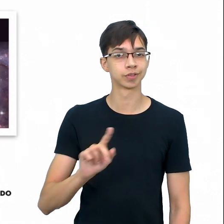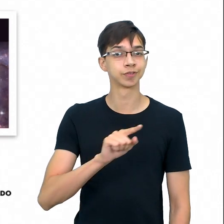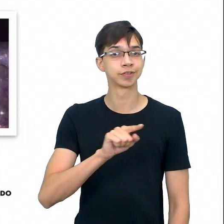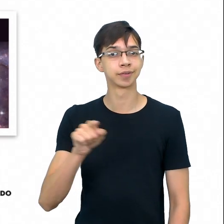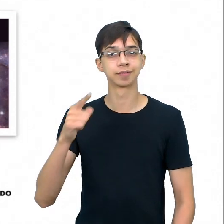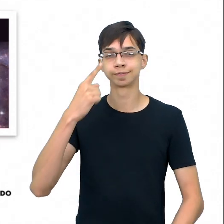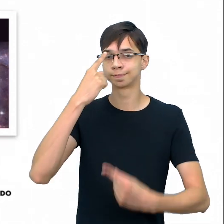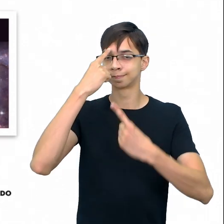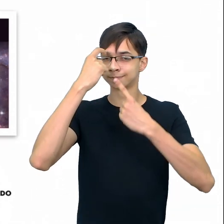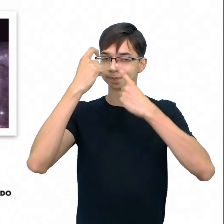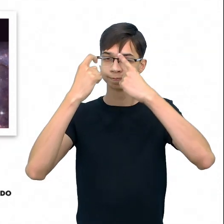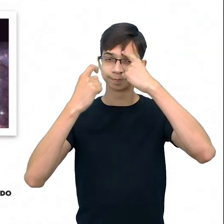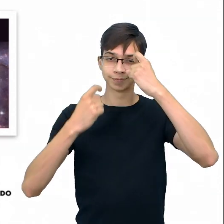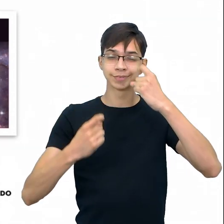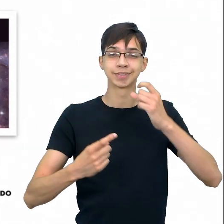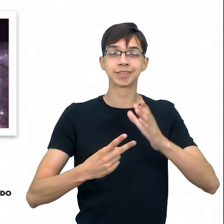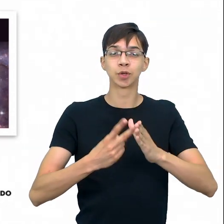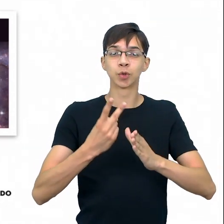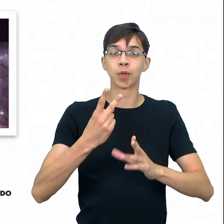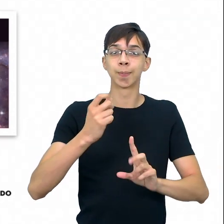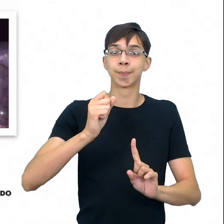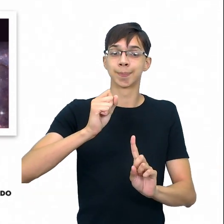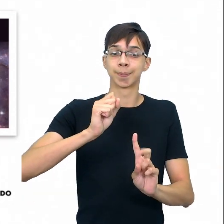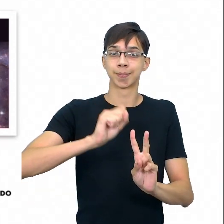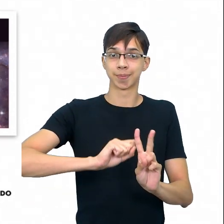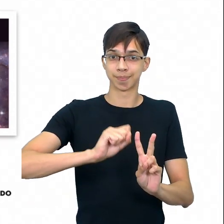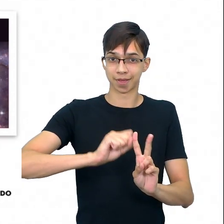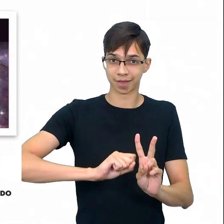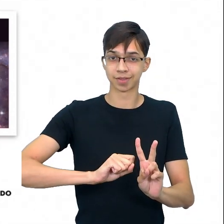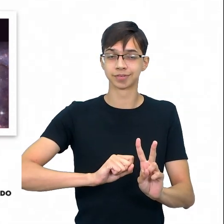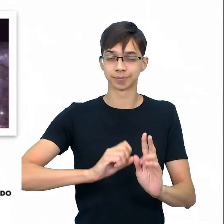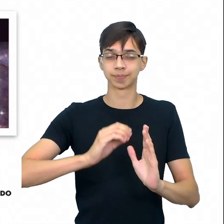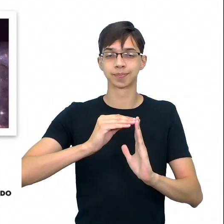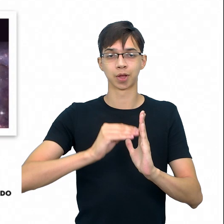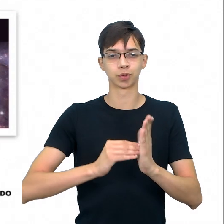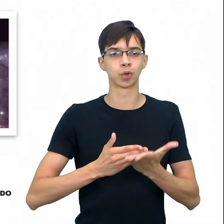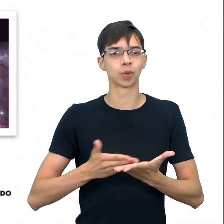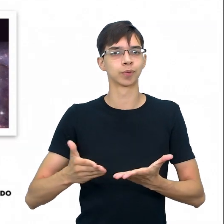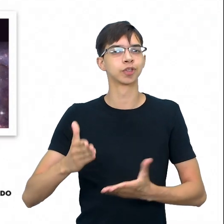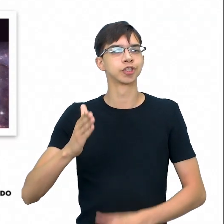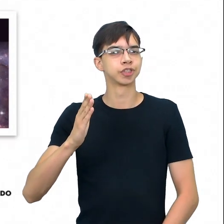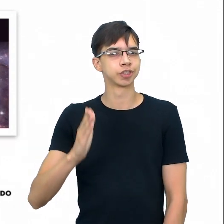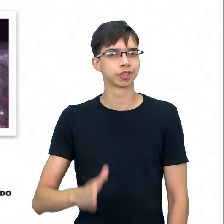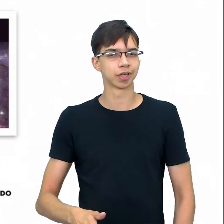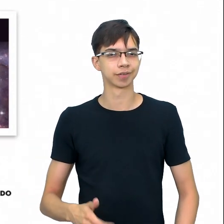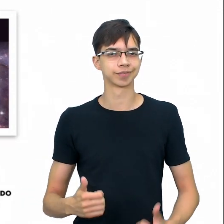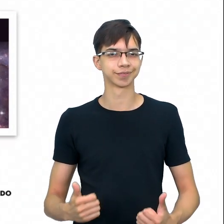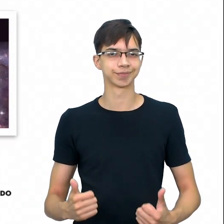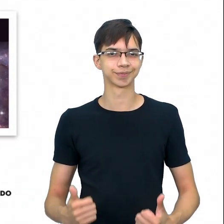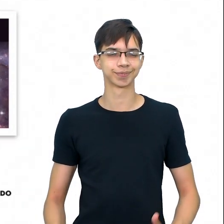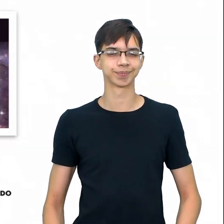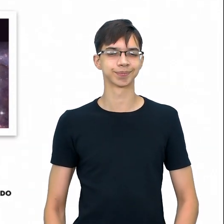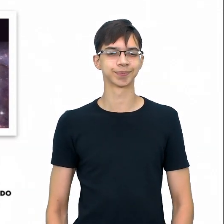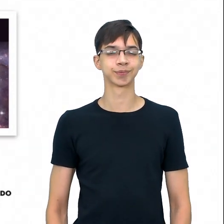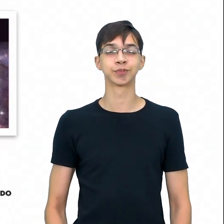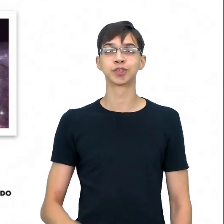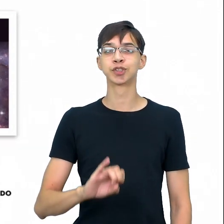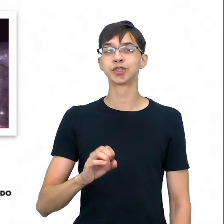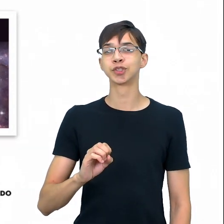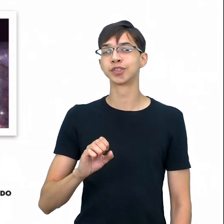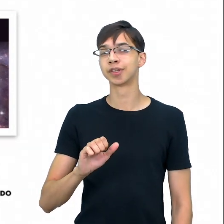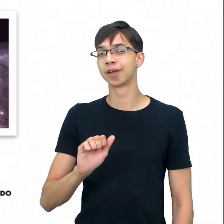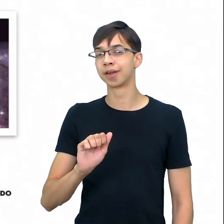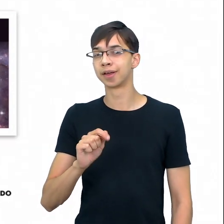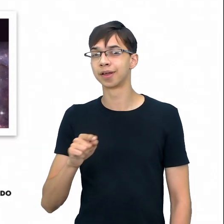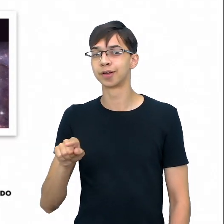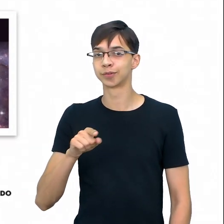as pautas do segundo bimestre, que a gente já começou a trabalhar nelas, tá? E aí, João, sabia que você comentou, né? Mas no